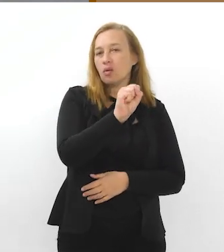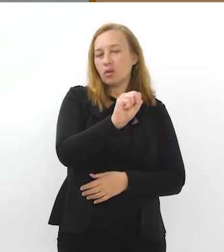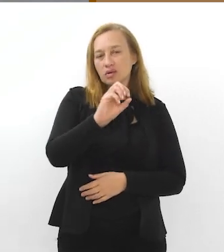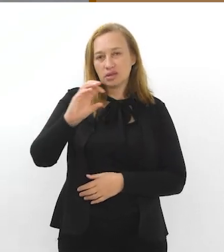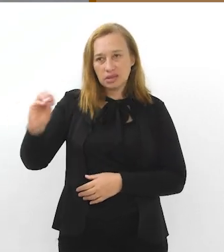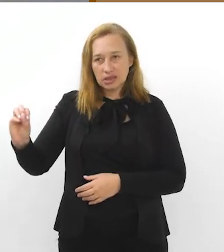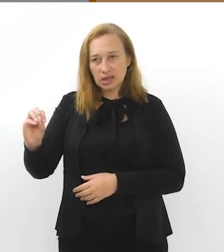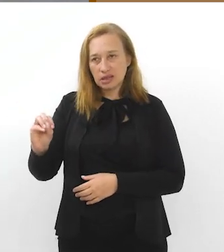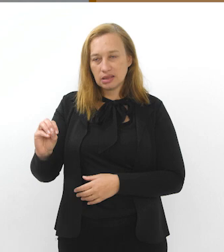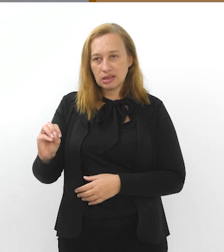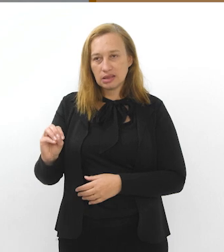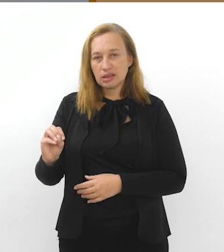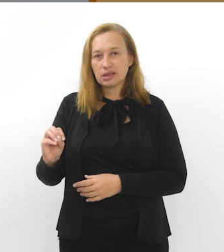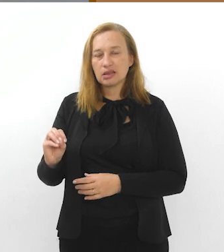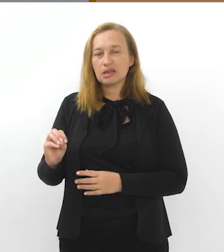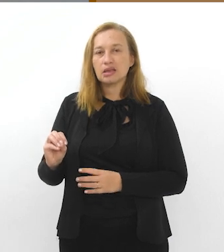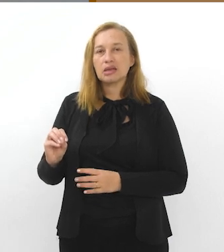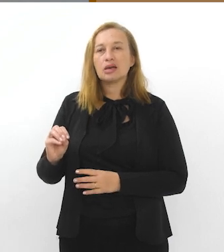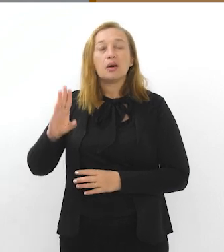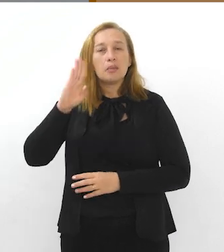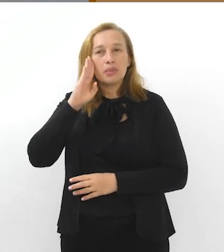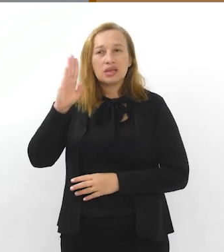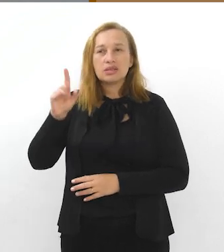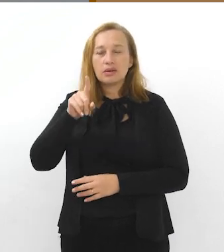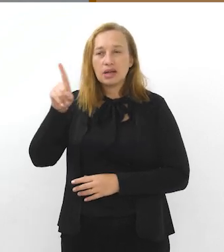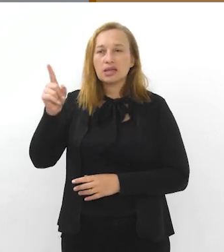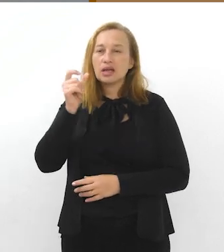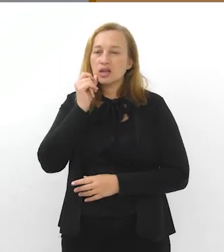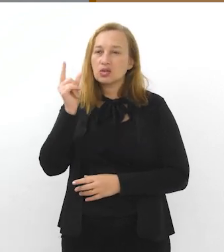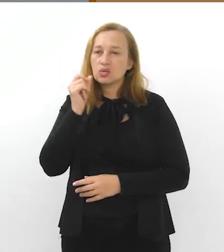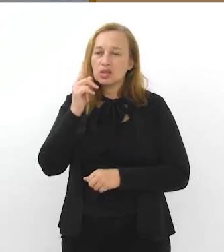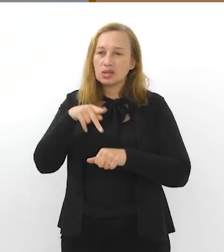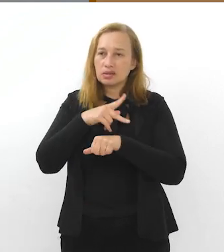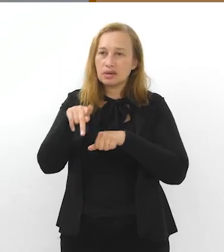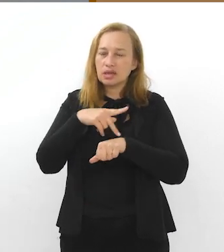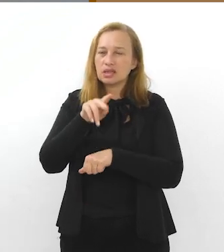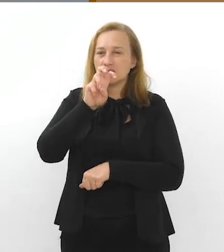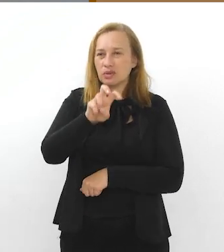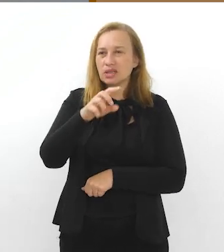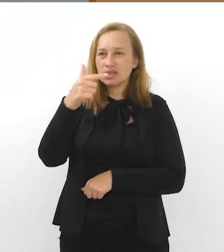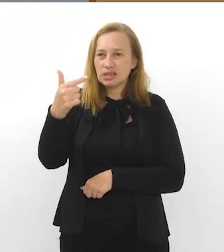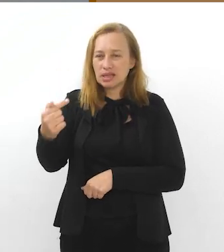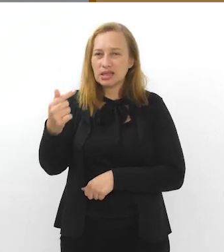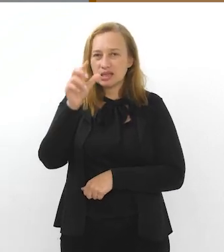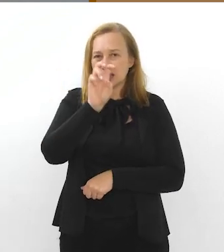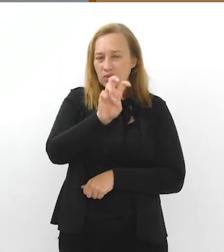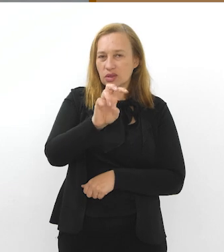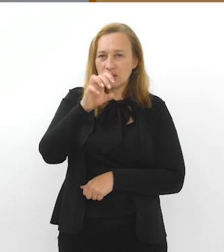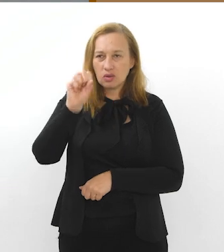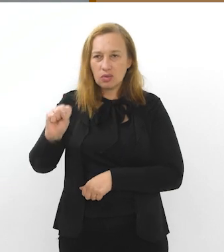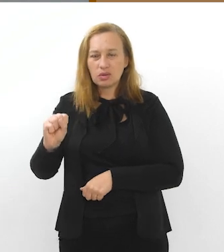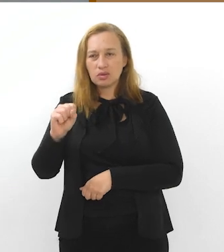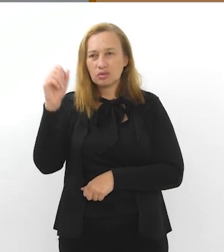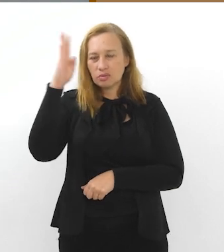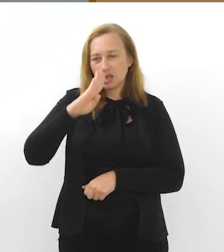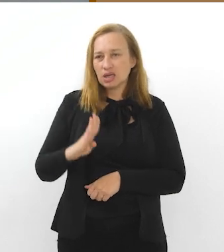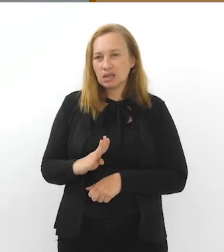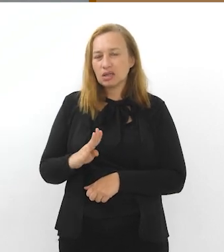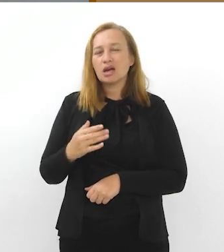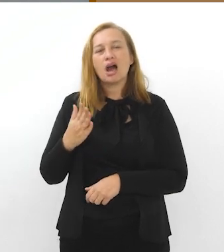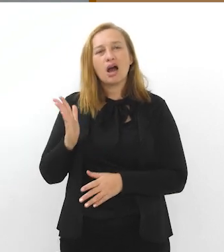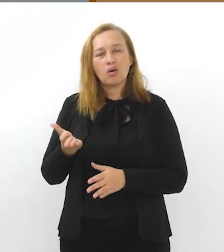no mundo, né? A sede é na Suíça, e 57 ou 58 no Brasil, porque agora entraram alguns.